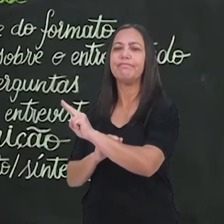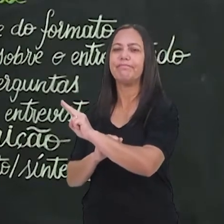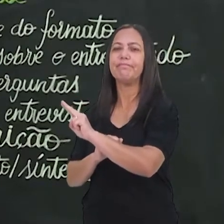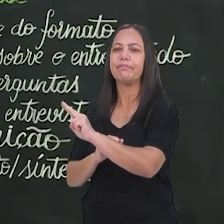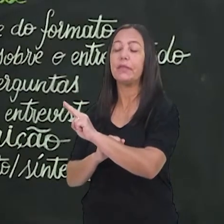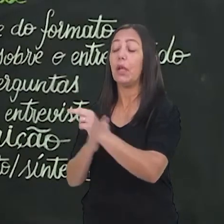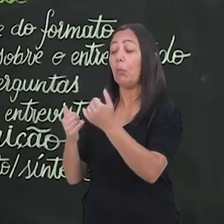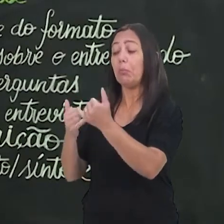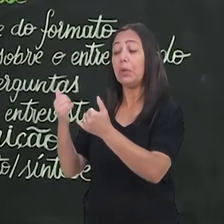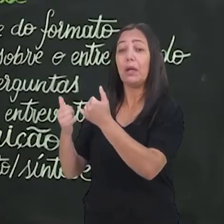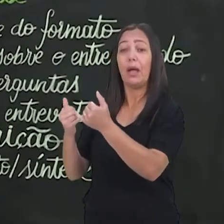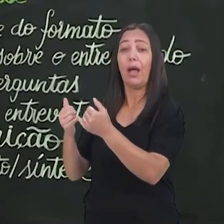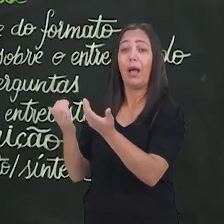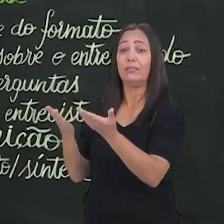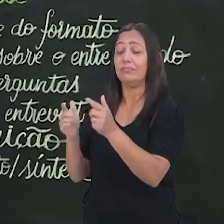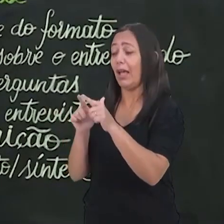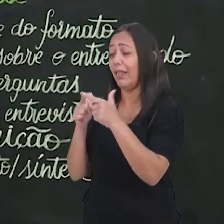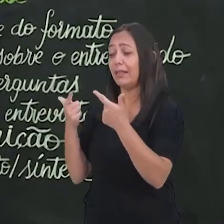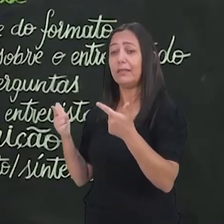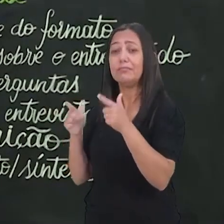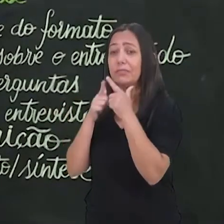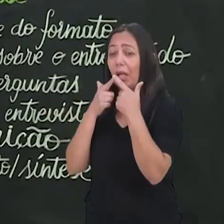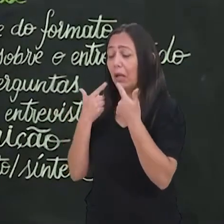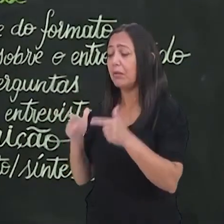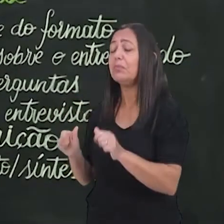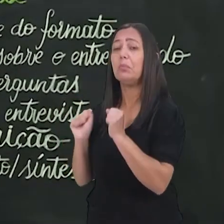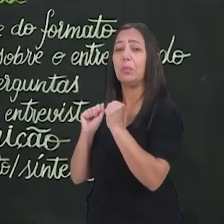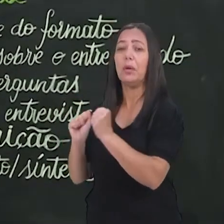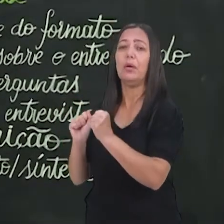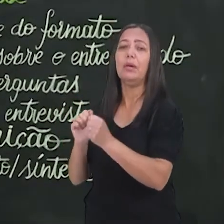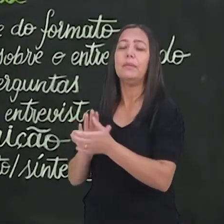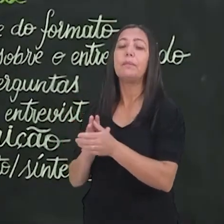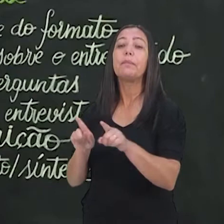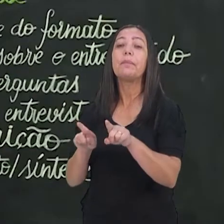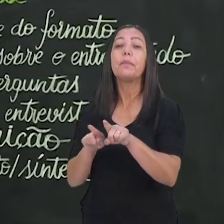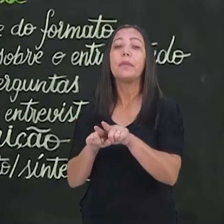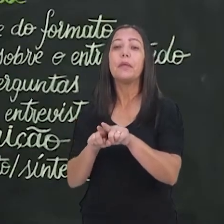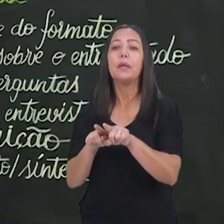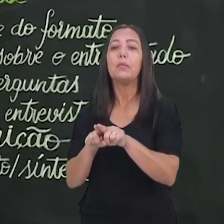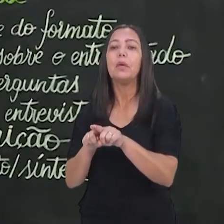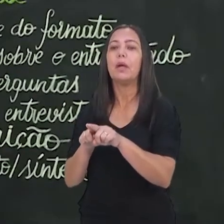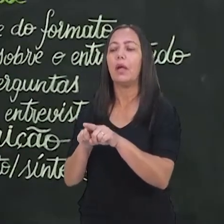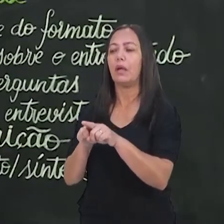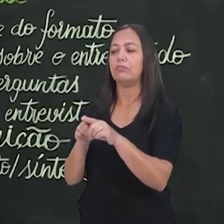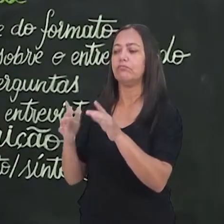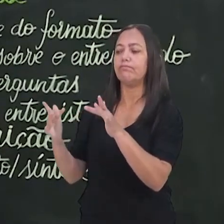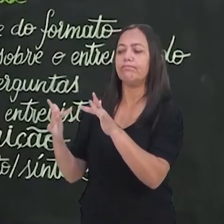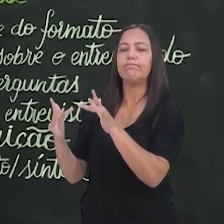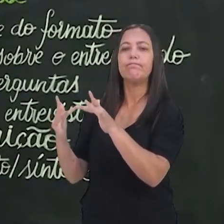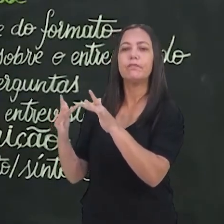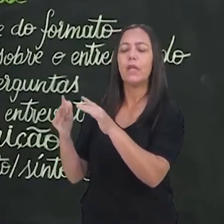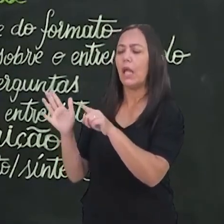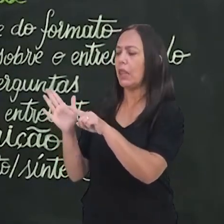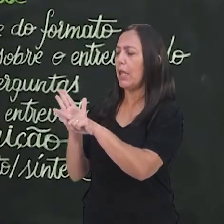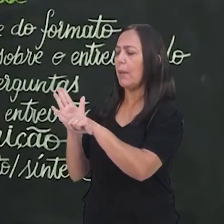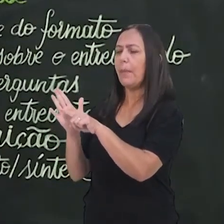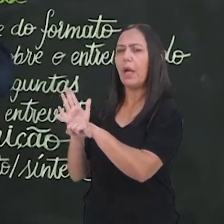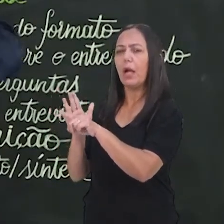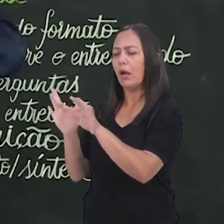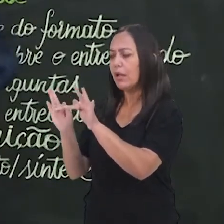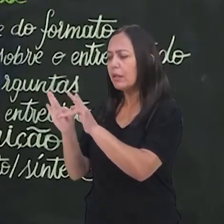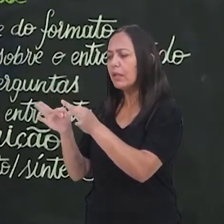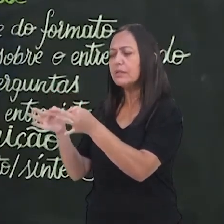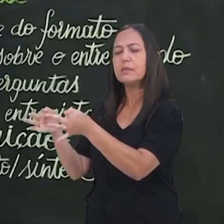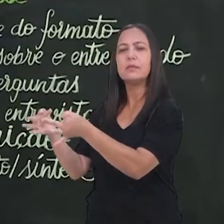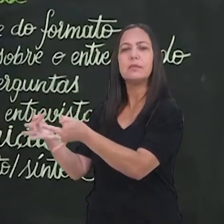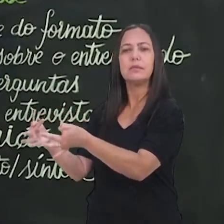pouco com essa linguagem, caso a situação comunicativa permita. Nesse caso, que há uma relação de intimidade, as perguntas são marcadas por esse nível